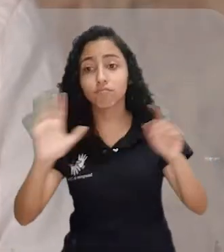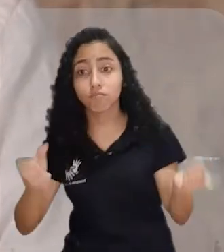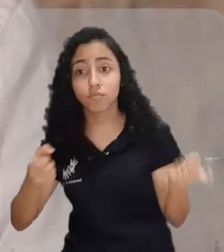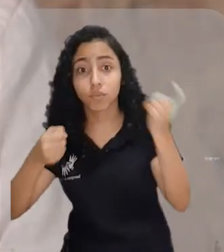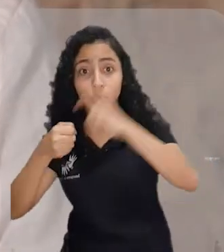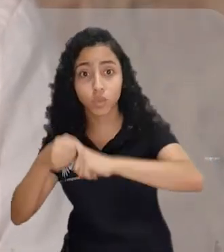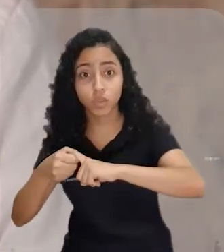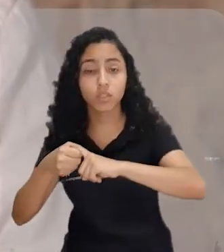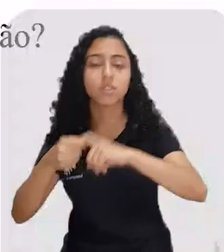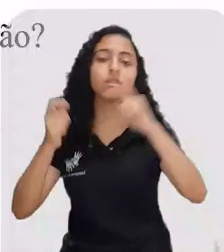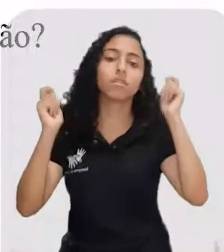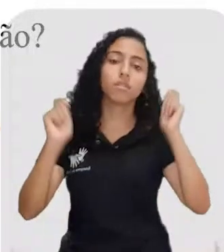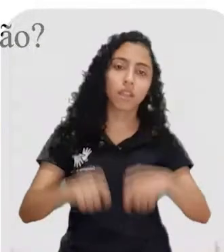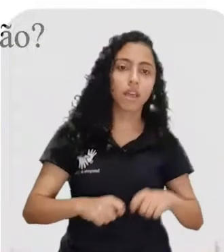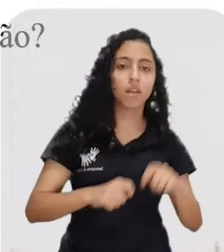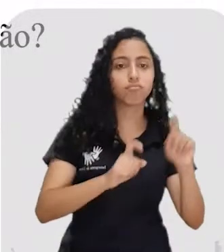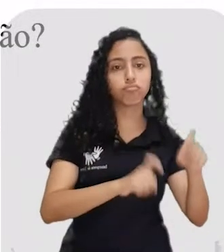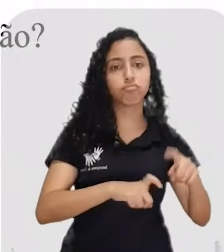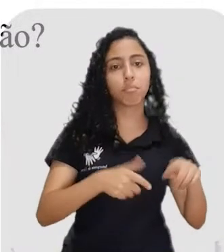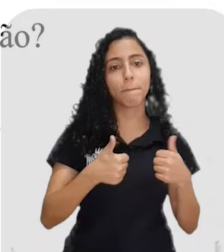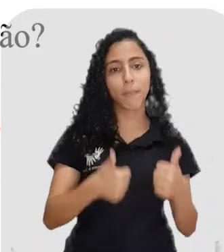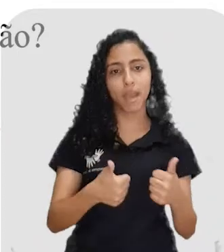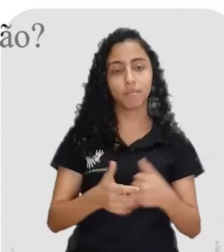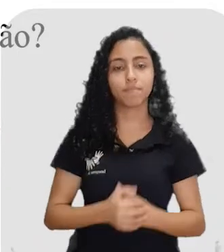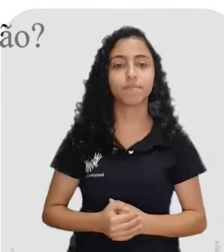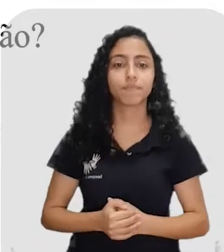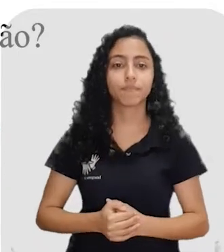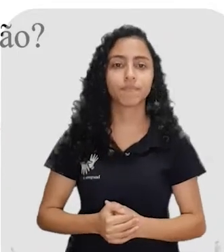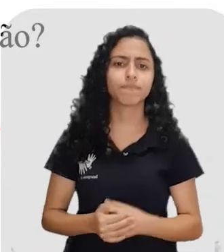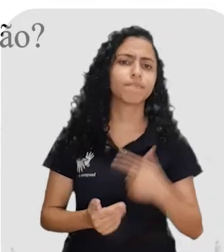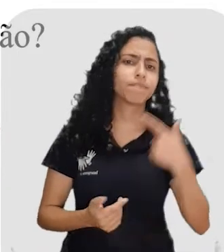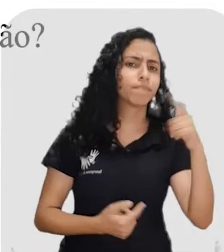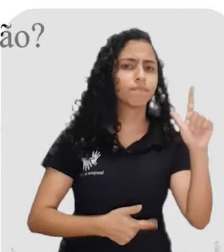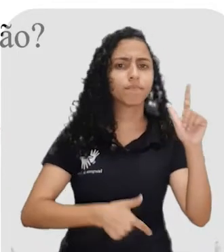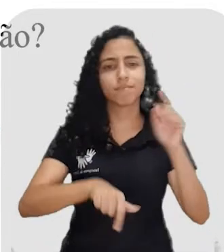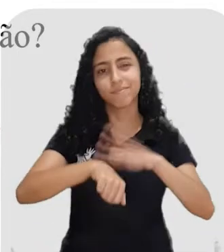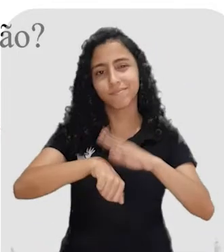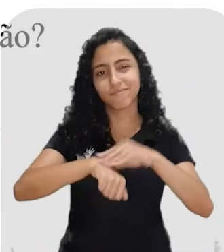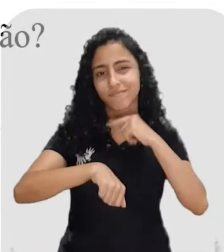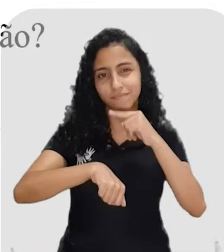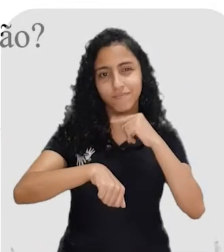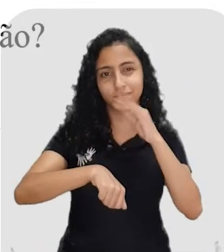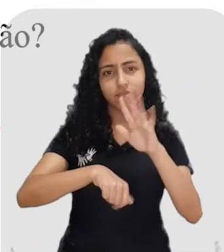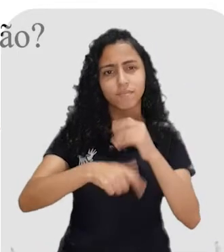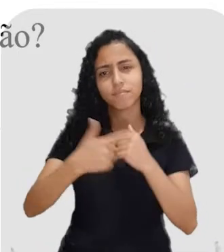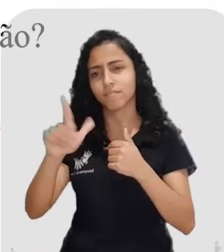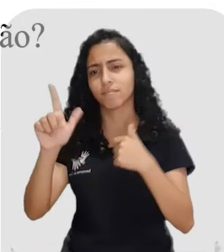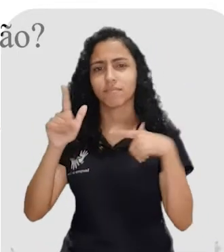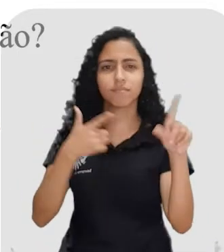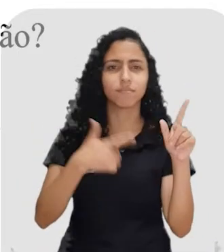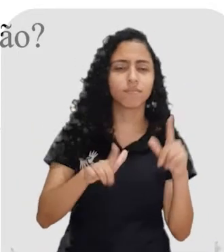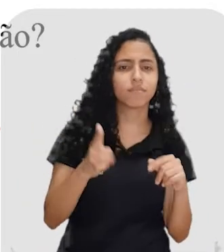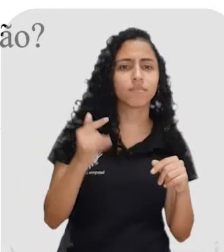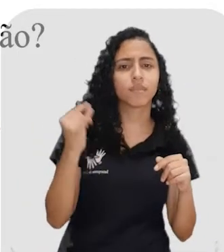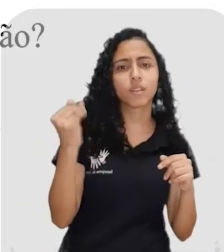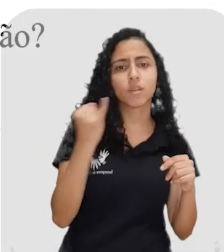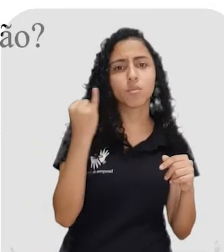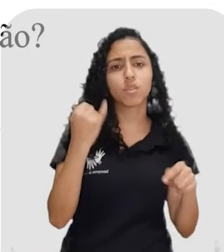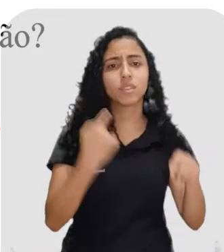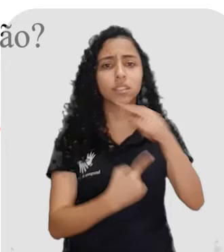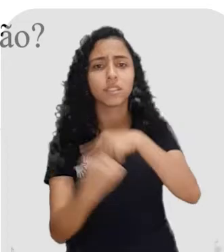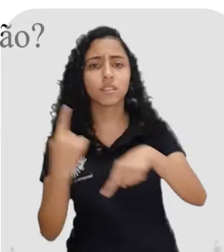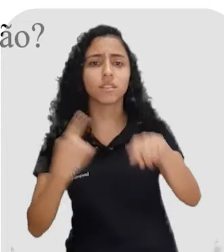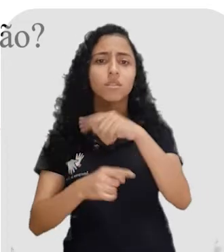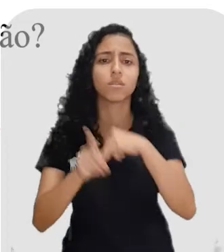da produção agrícola. Bom, a gente pode dar outros exemplos aqui, né, que a gente não vai ter tempo na aula de hoje, mas a gente pode falar também